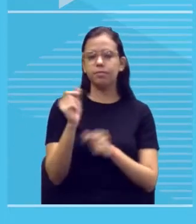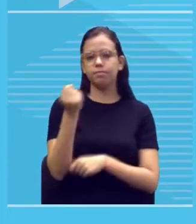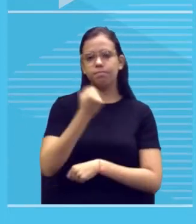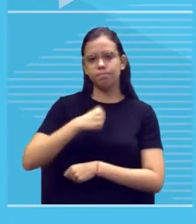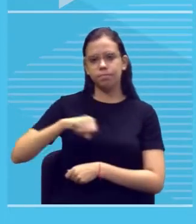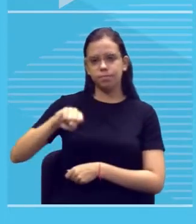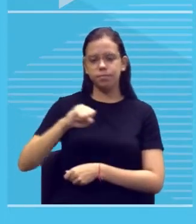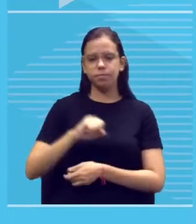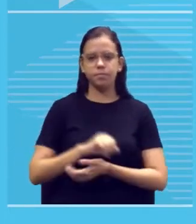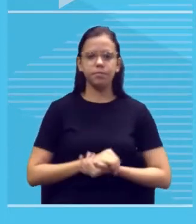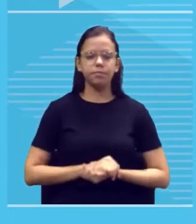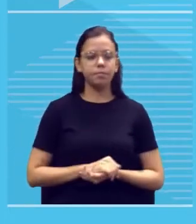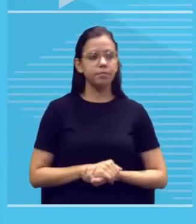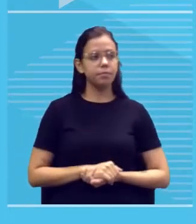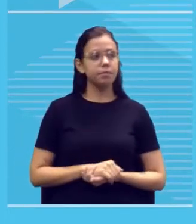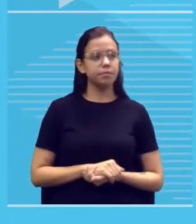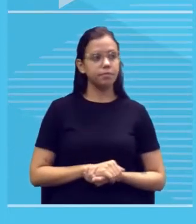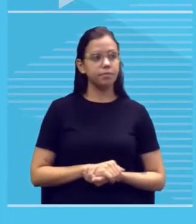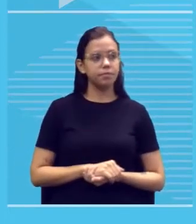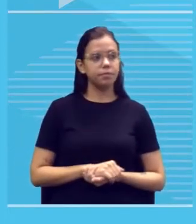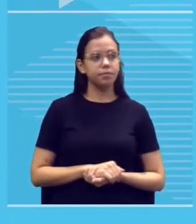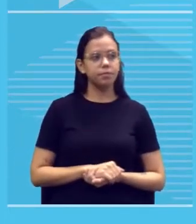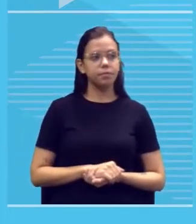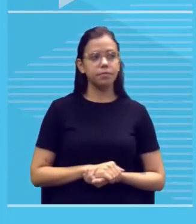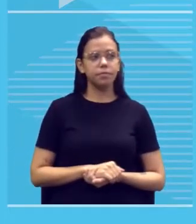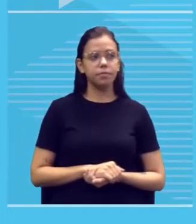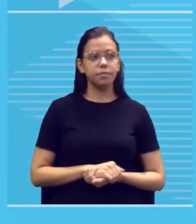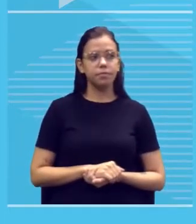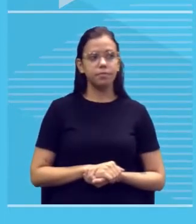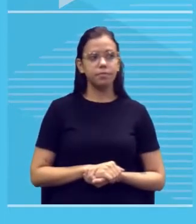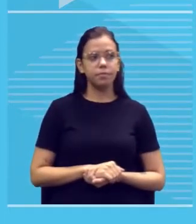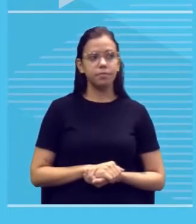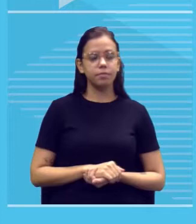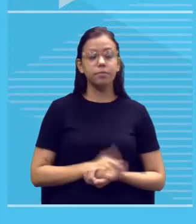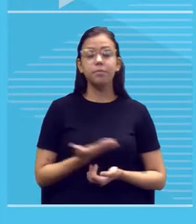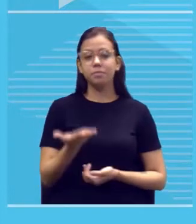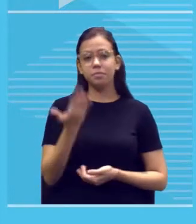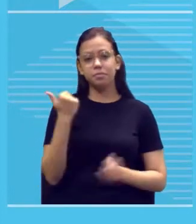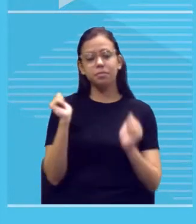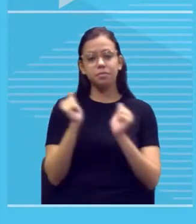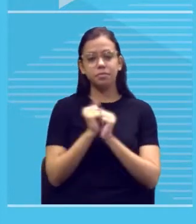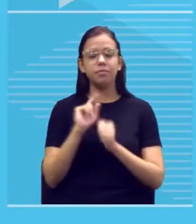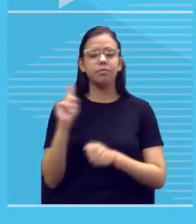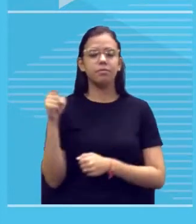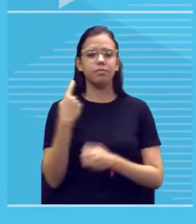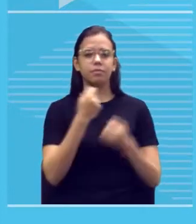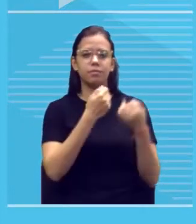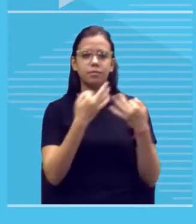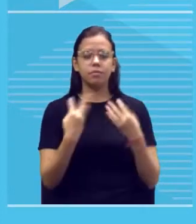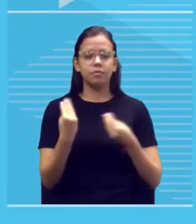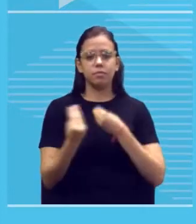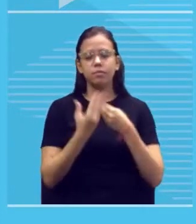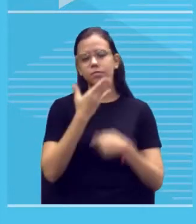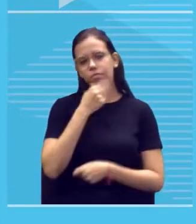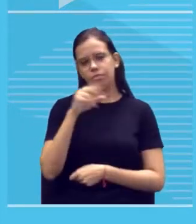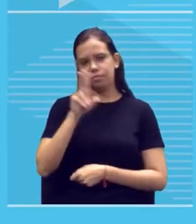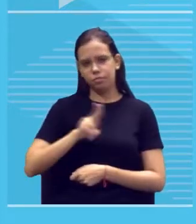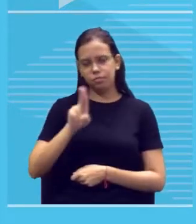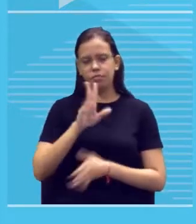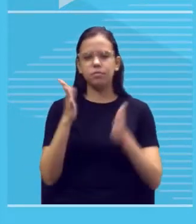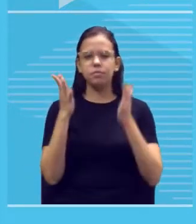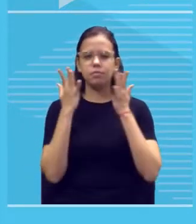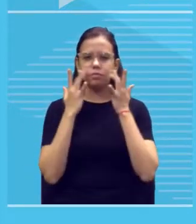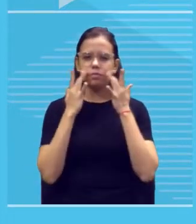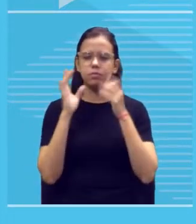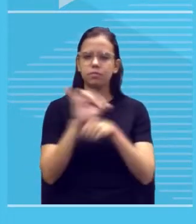ele então vamos aqui te fazer um convite vem com a gente né que hoje a gente vai falar de como ele usou o teatro como meio político